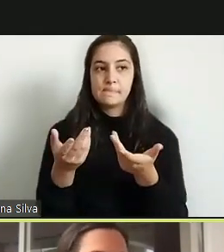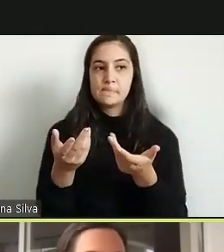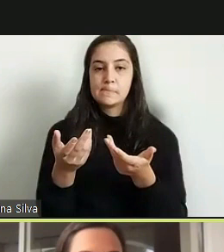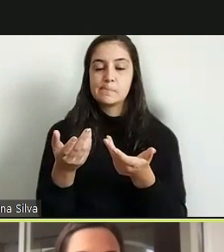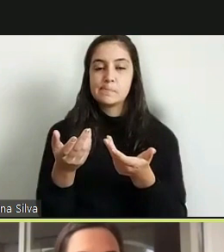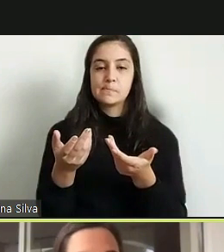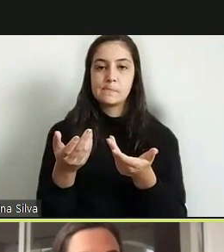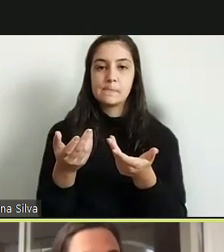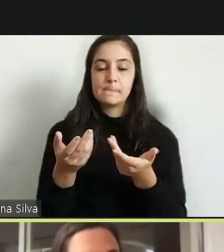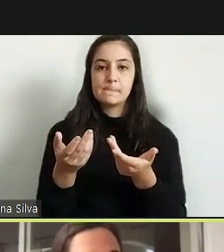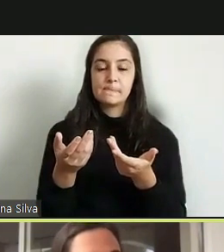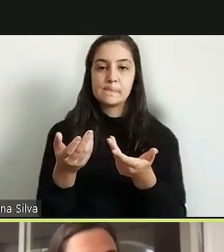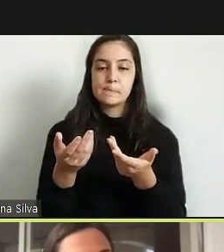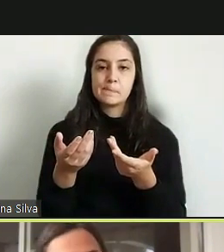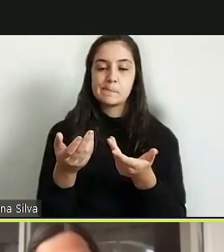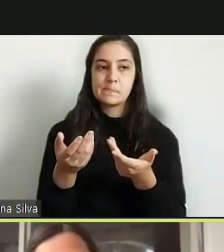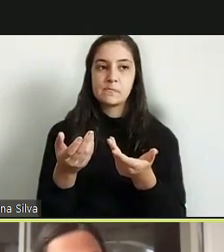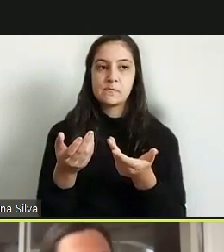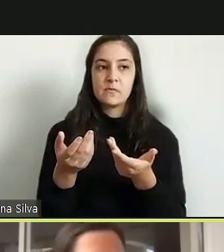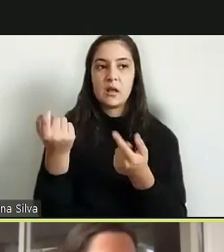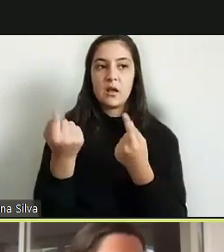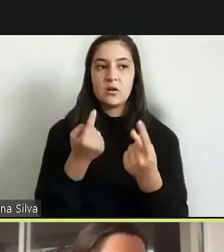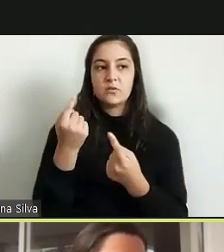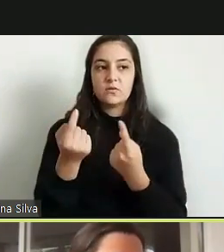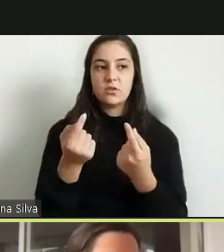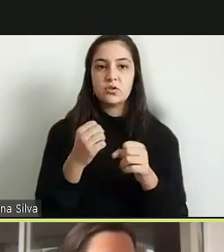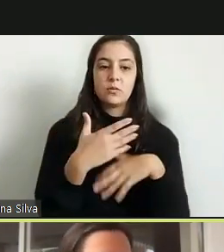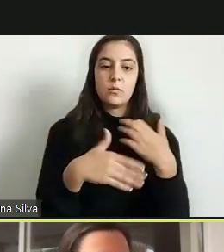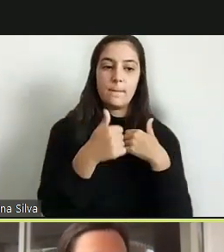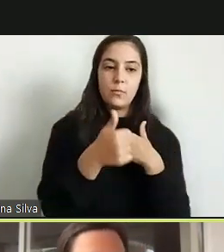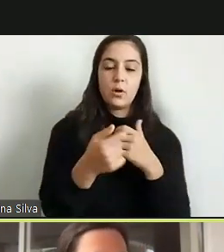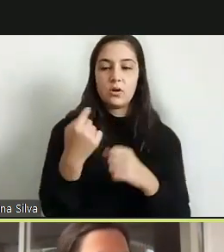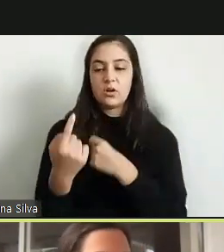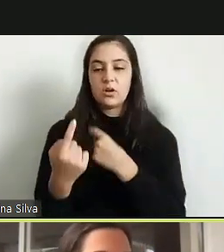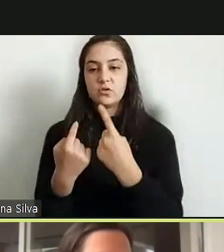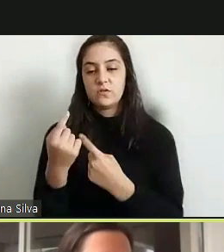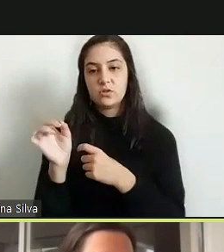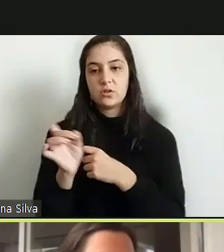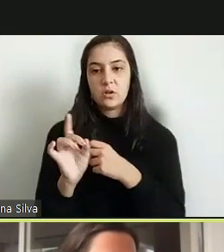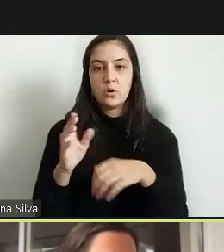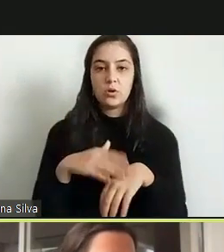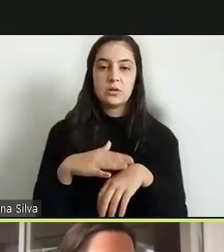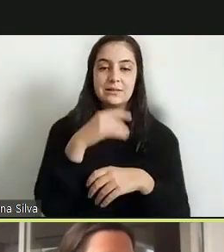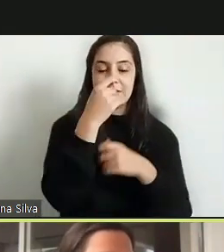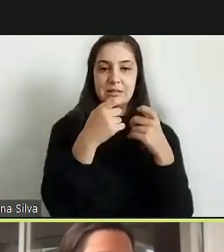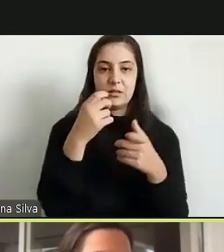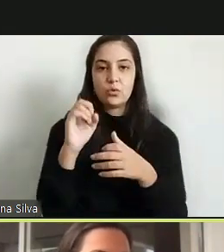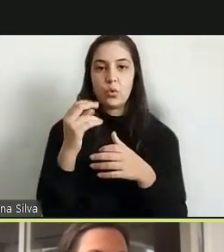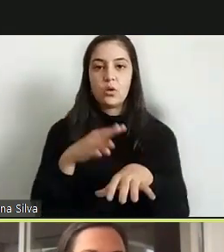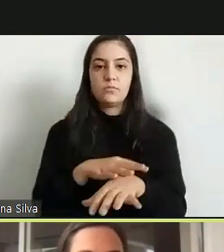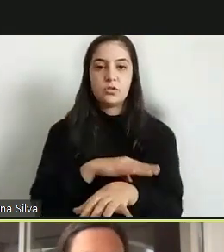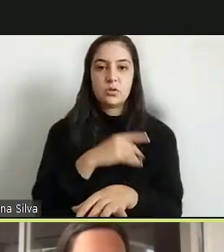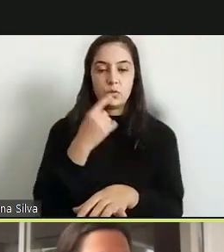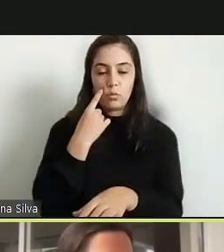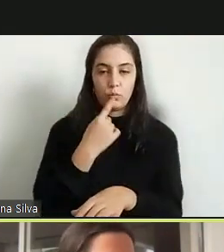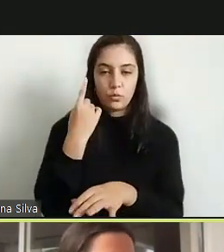vezes isso é produtivo, outras vezes não tanto, a termos de resultados, tanto para cidadãos como para a administração pública.